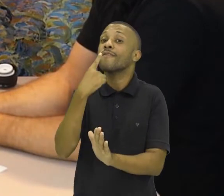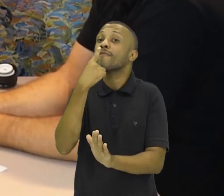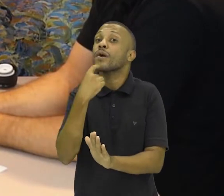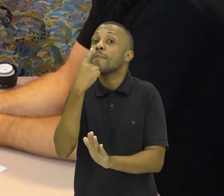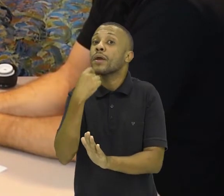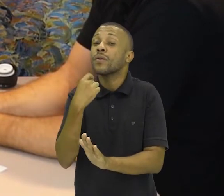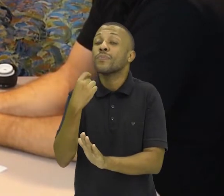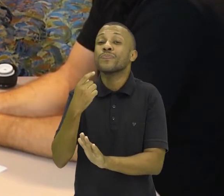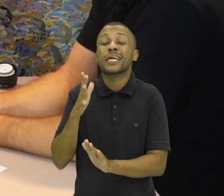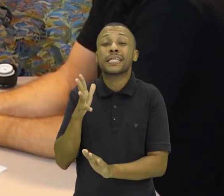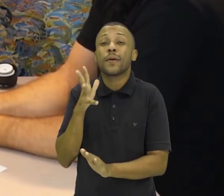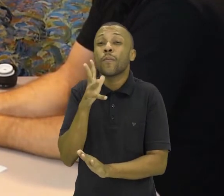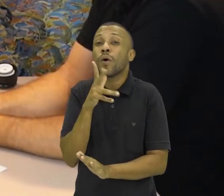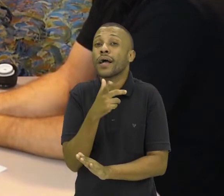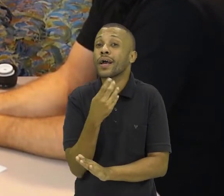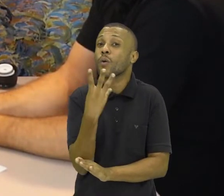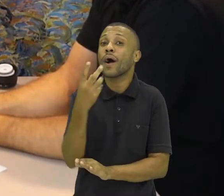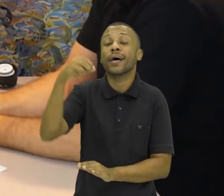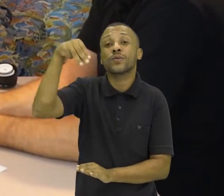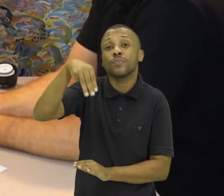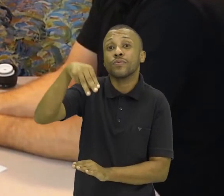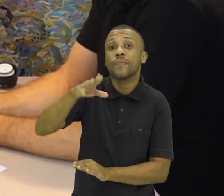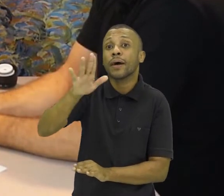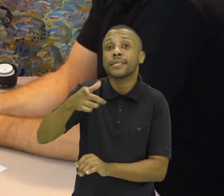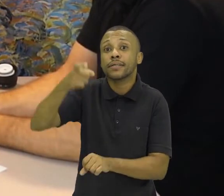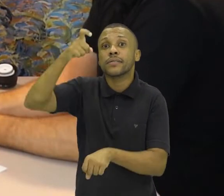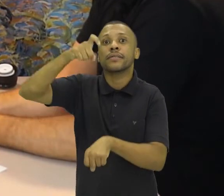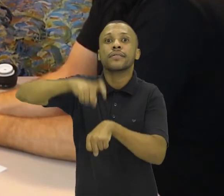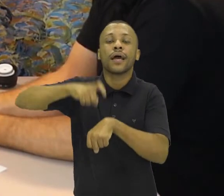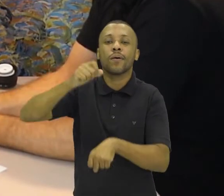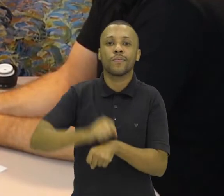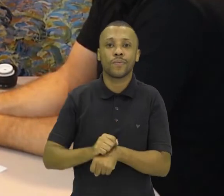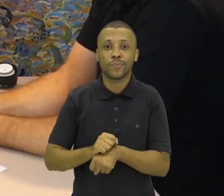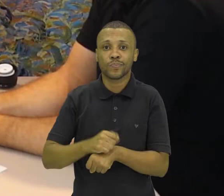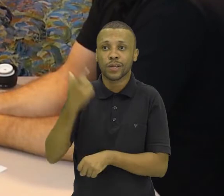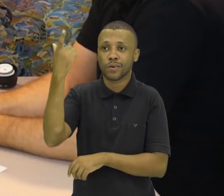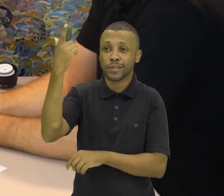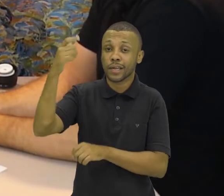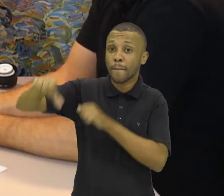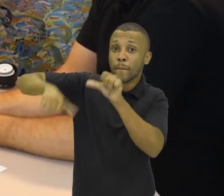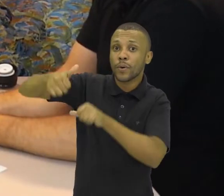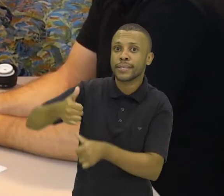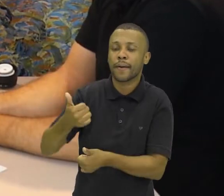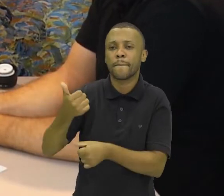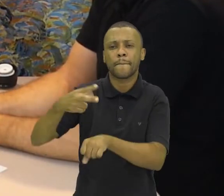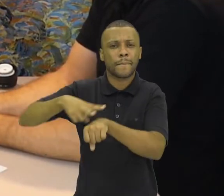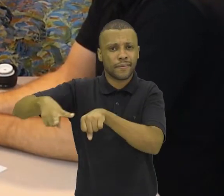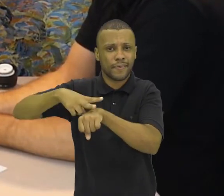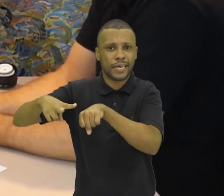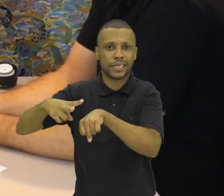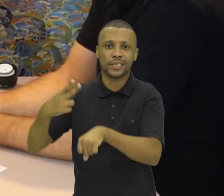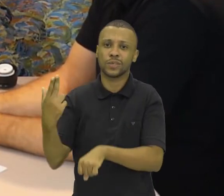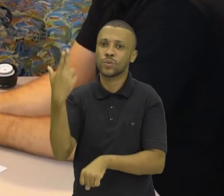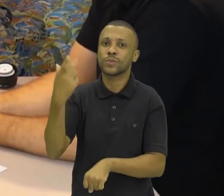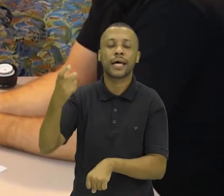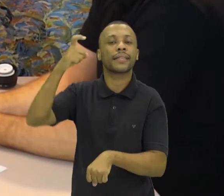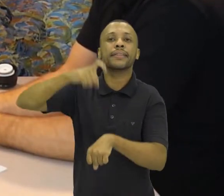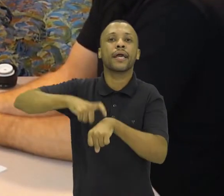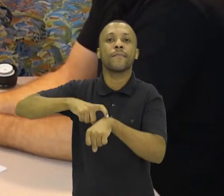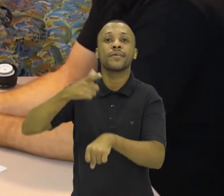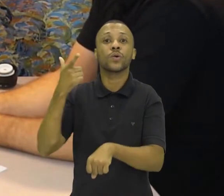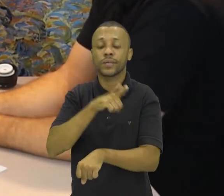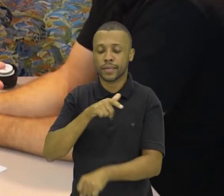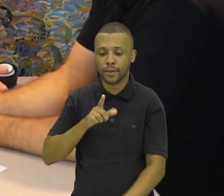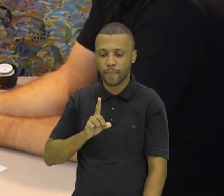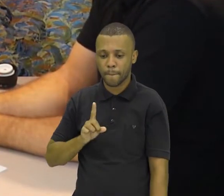um tanto estressante. Mas na situação normal, quando ele abre, não dá tempo de você chegar do outro lado da rua. E